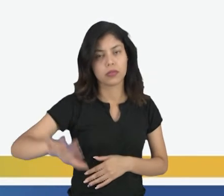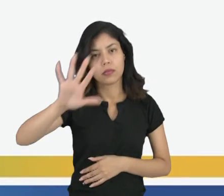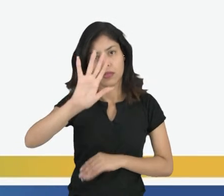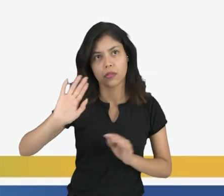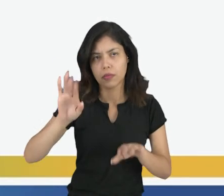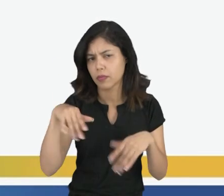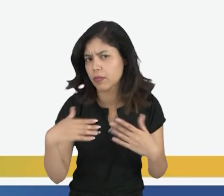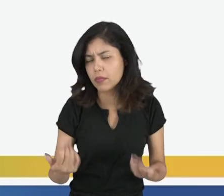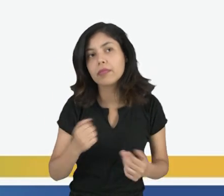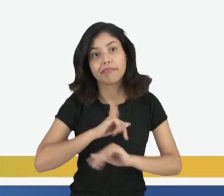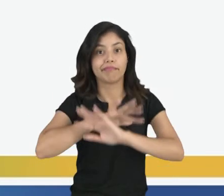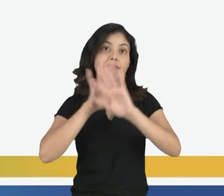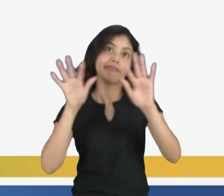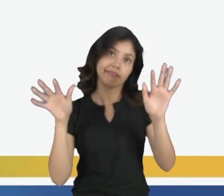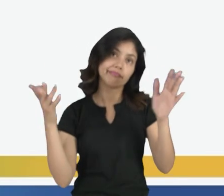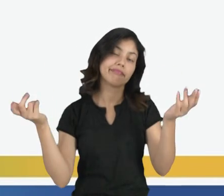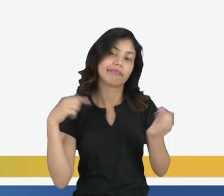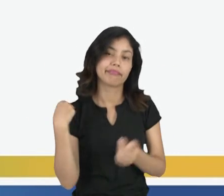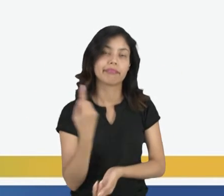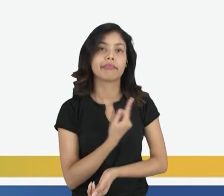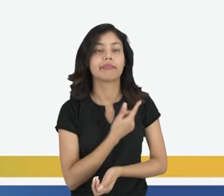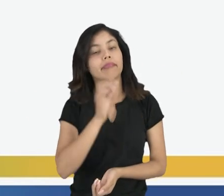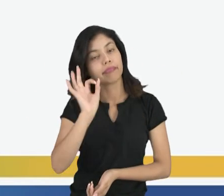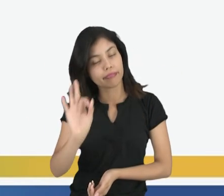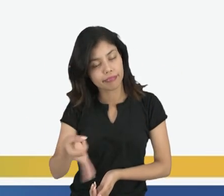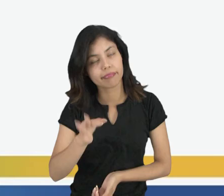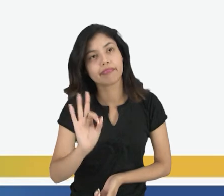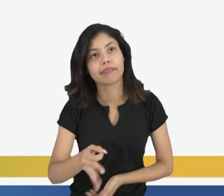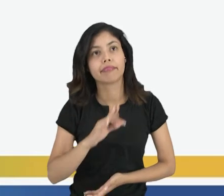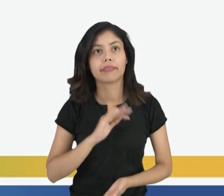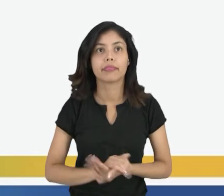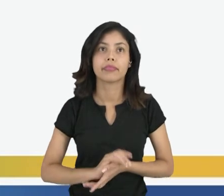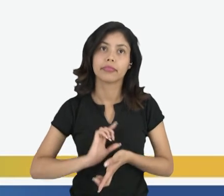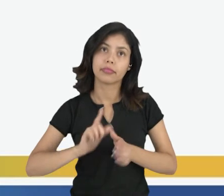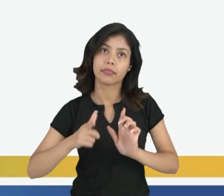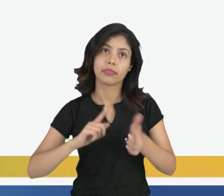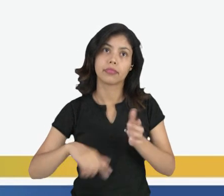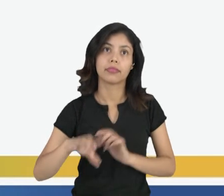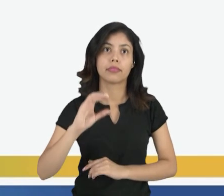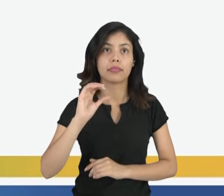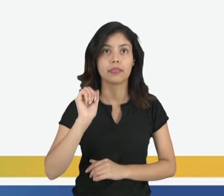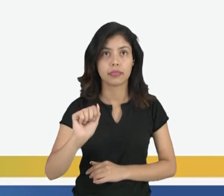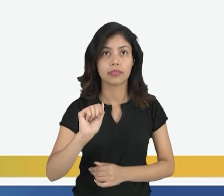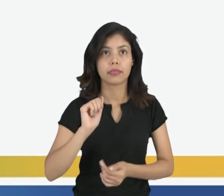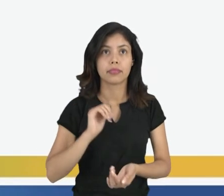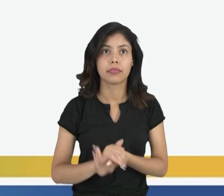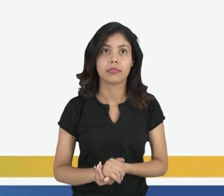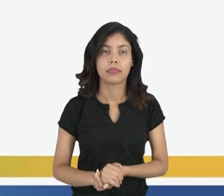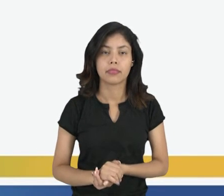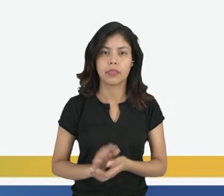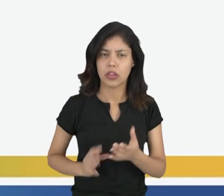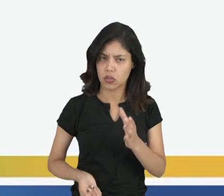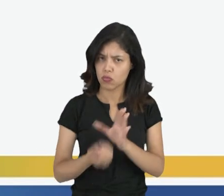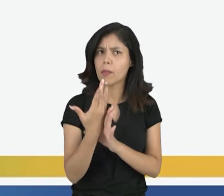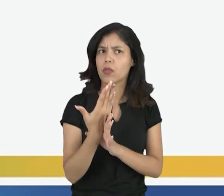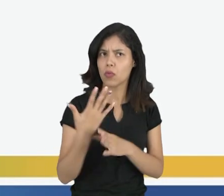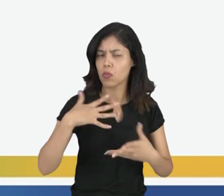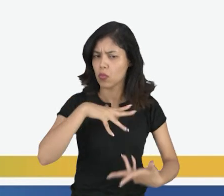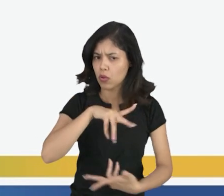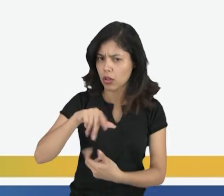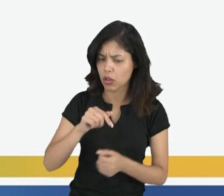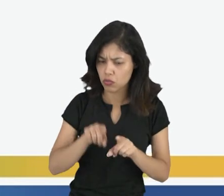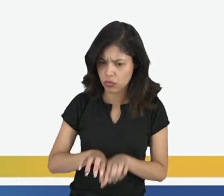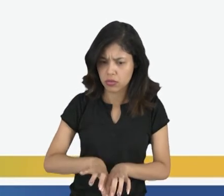galera? Claro, né, que a nossa alternativa correta é a formação desse mundo bipolar, né, desse